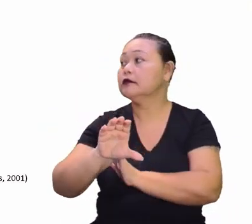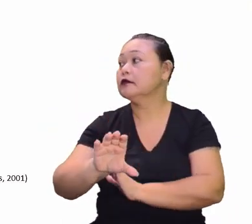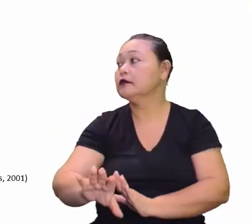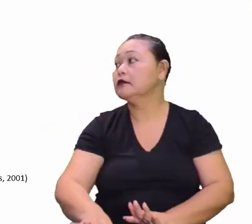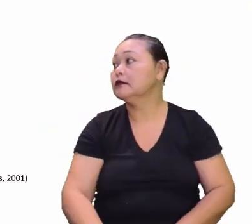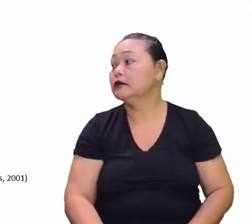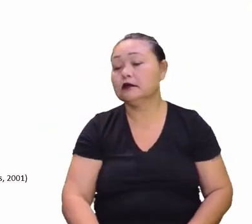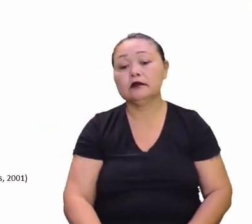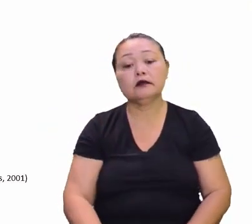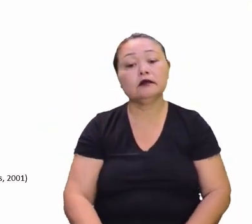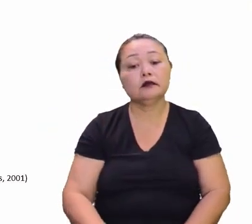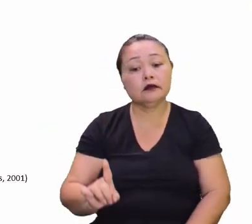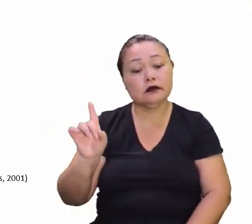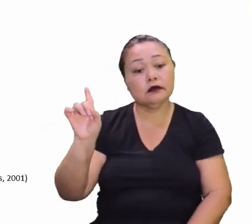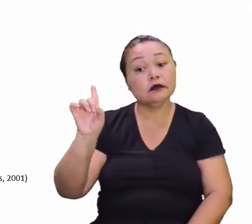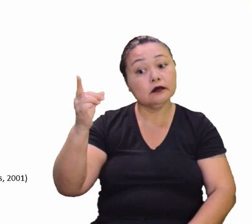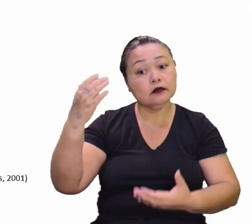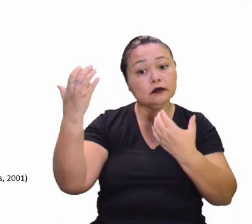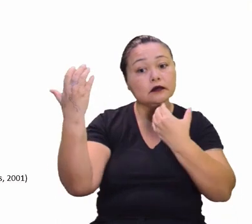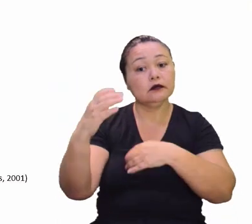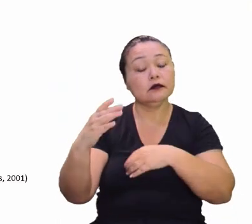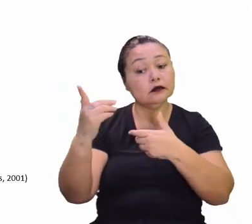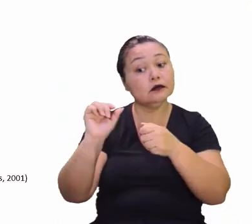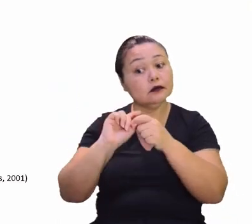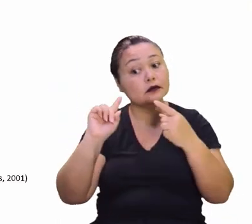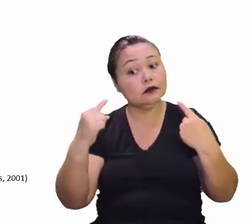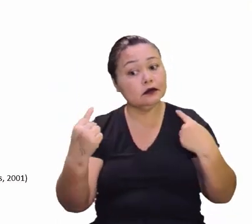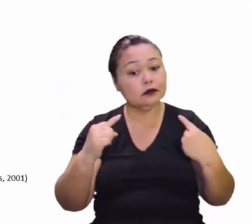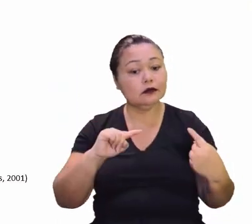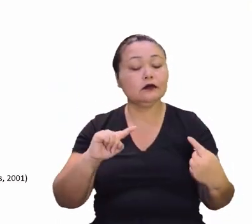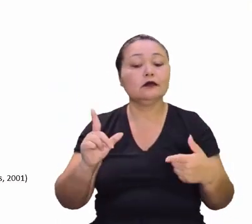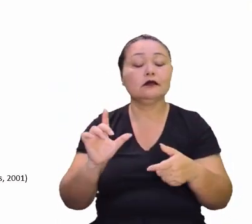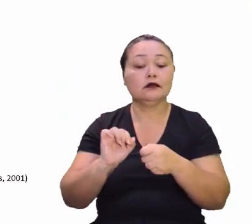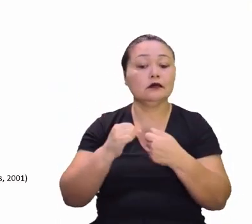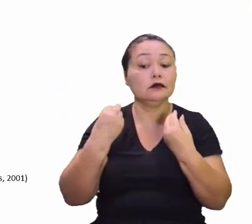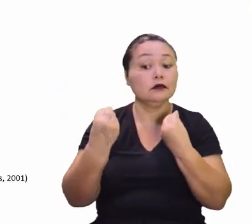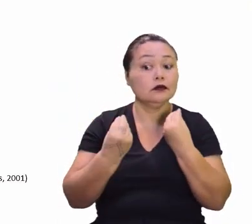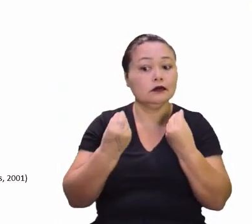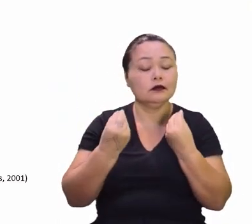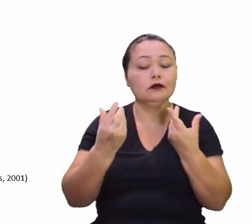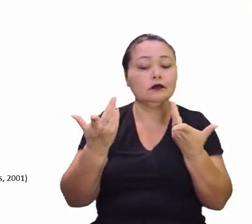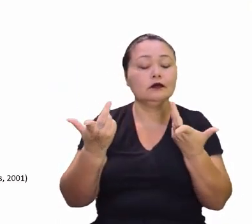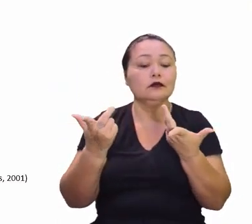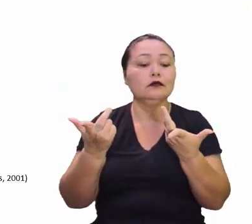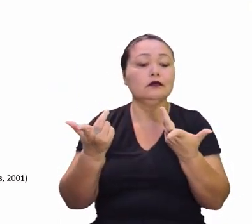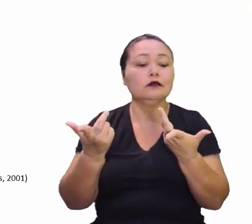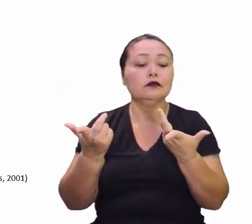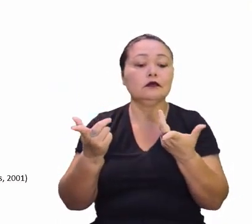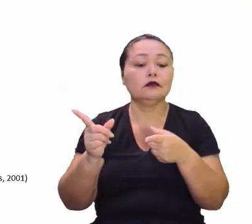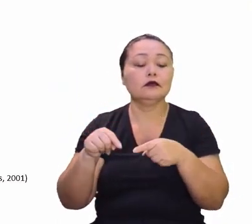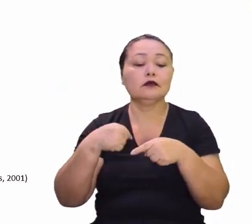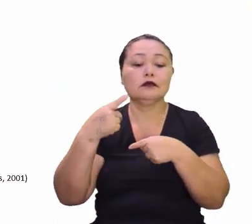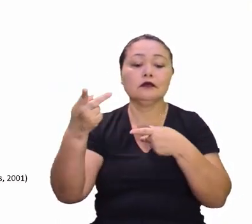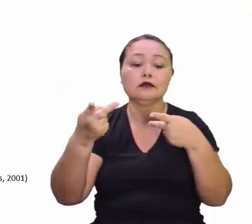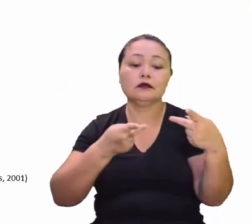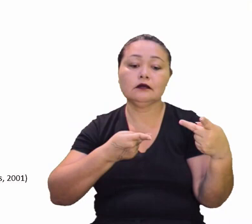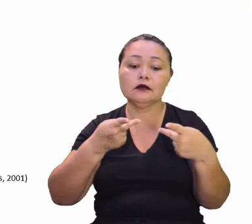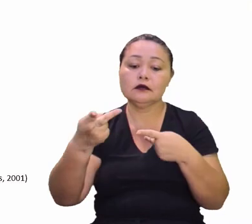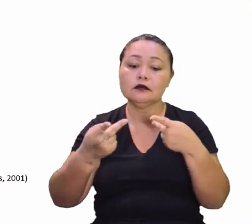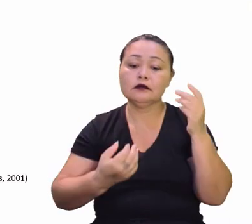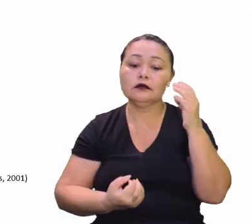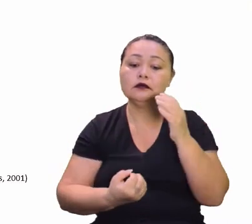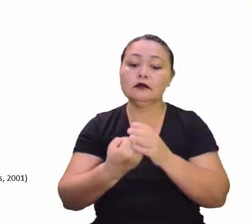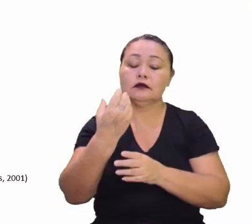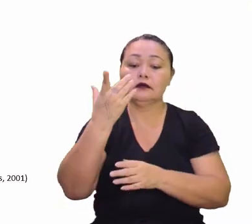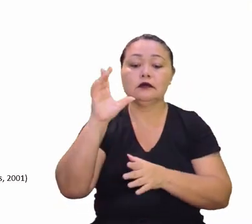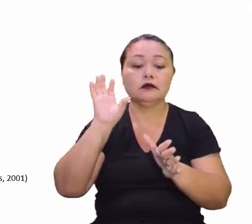de Cacoal. Isso pode Muito- até vir no concurso como uma pegadinha, né? Exatamente. Beleza. E aí, com esse